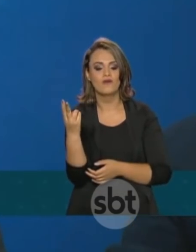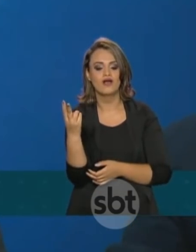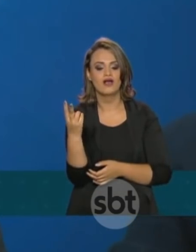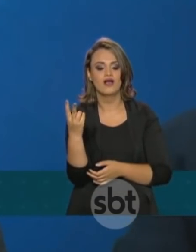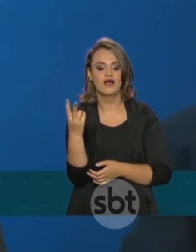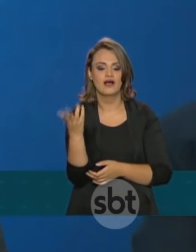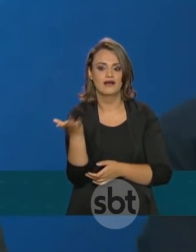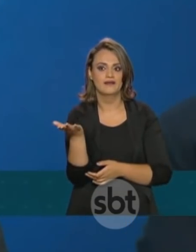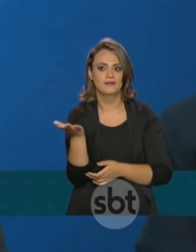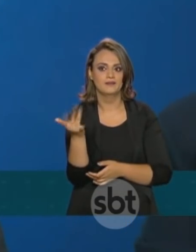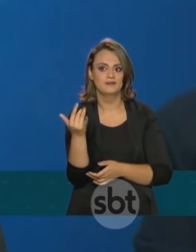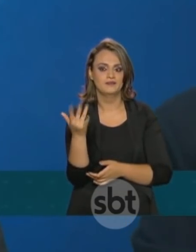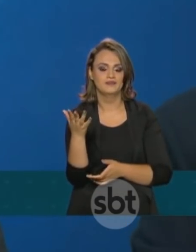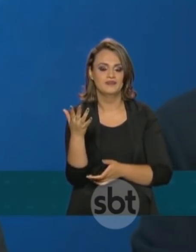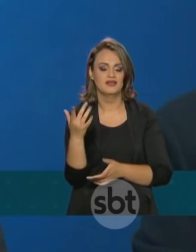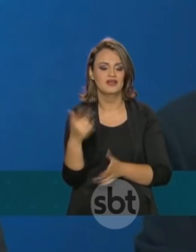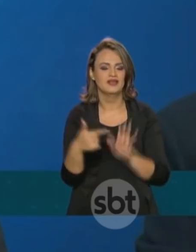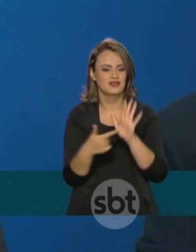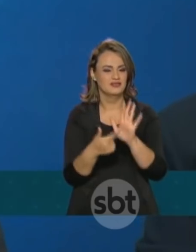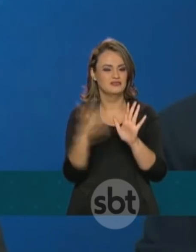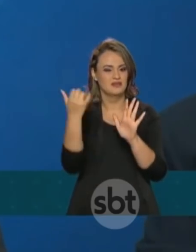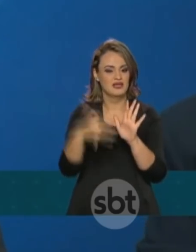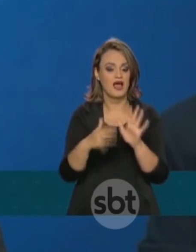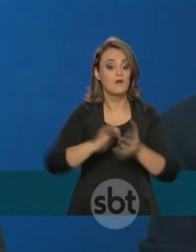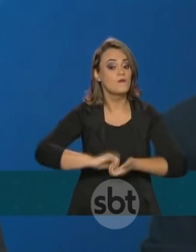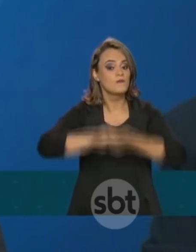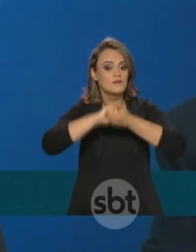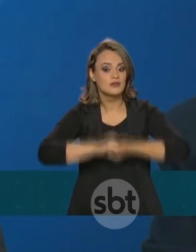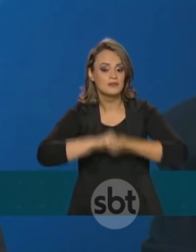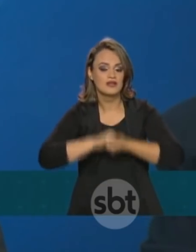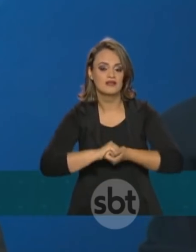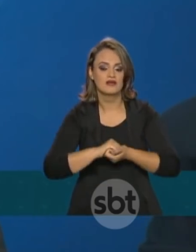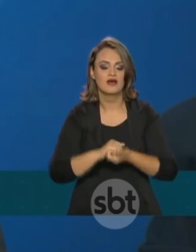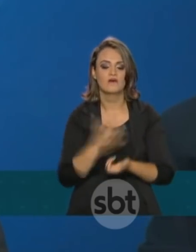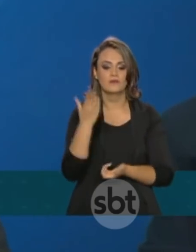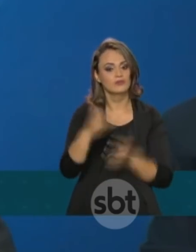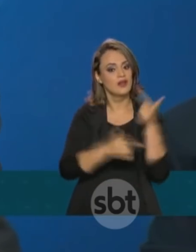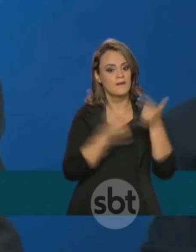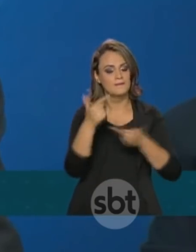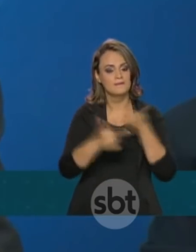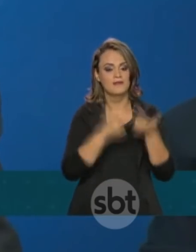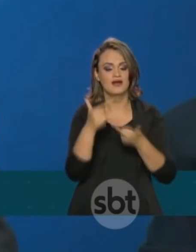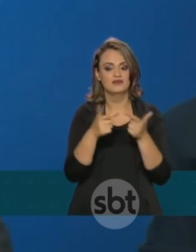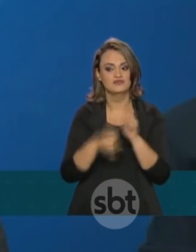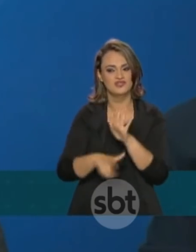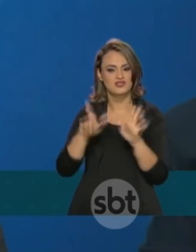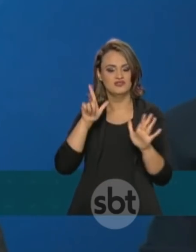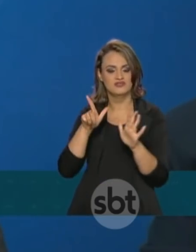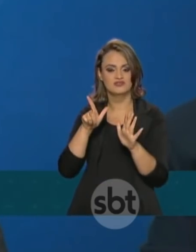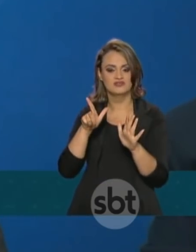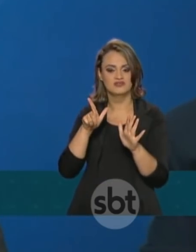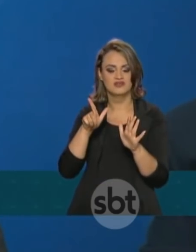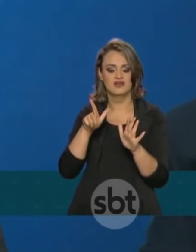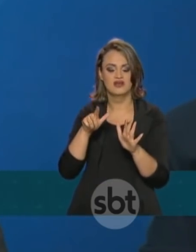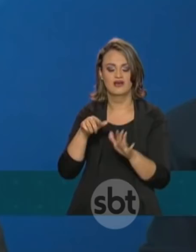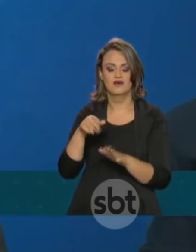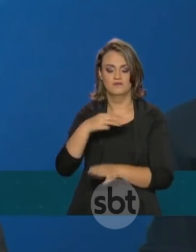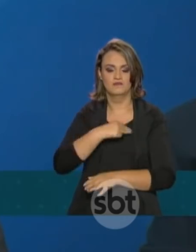devida ressalva, né? Cumprimentar o trabalho do antecessor do